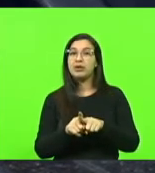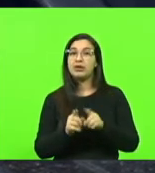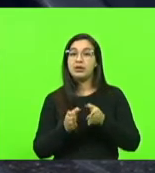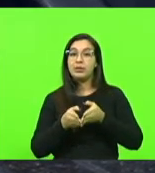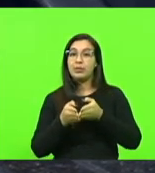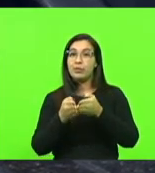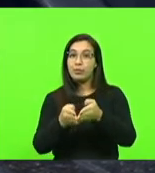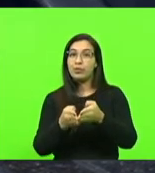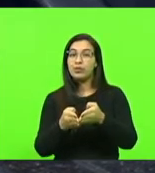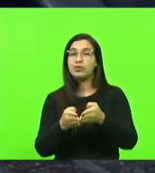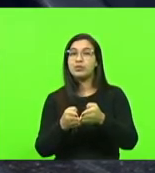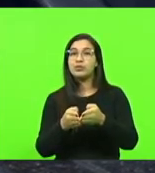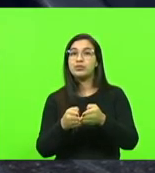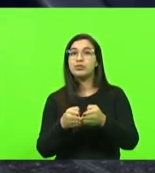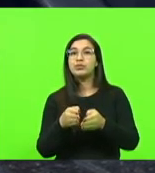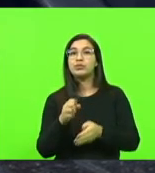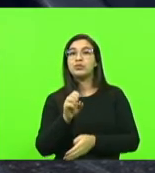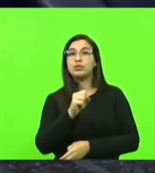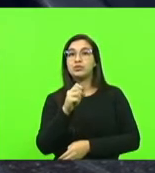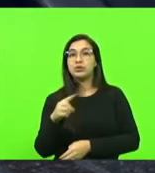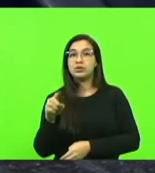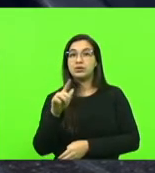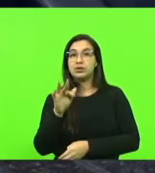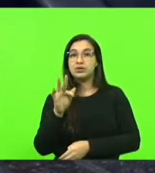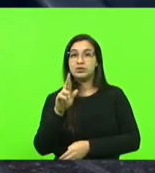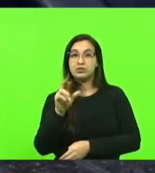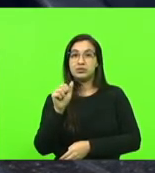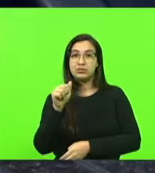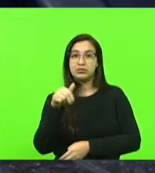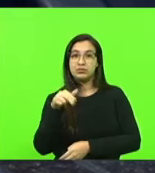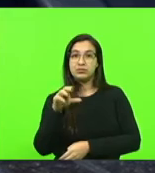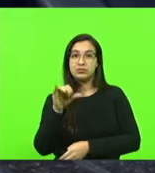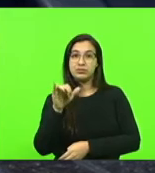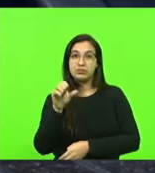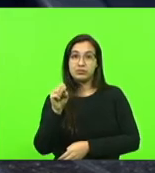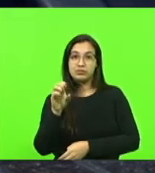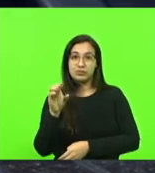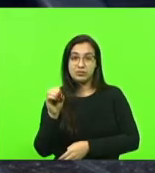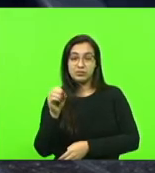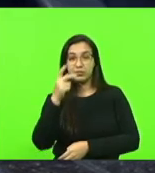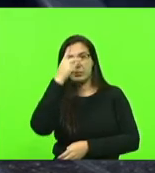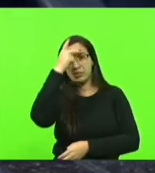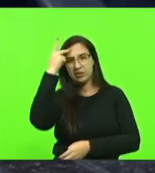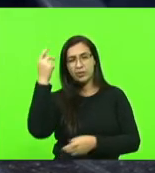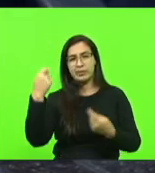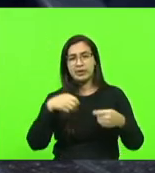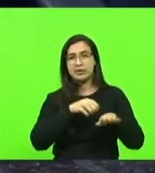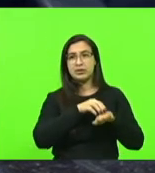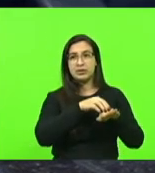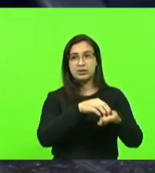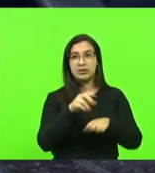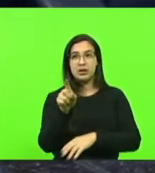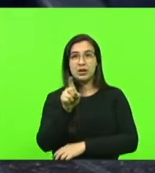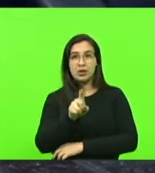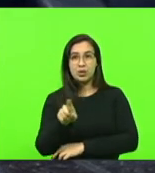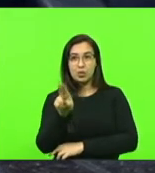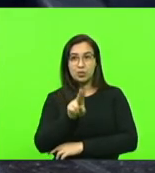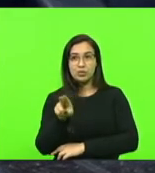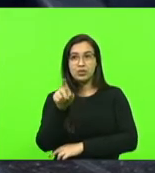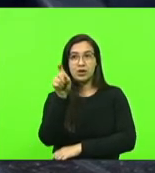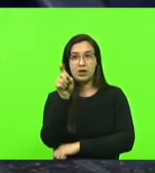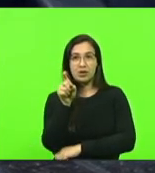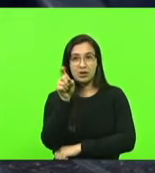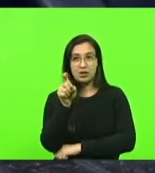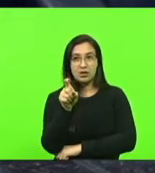precisam trafegar por Araquari, que fica no meio desse trajeto, realmente é um problema sério.